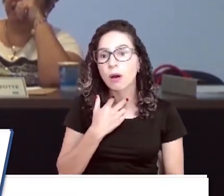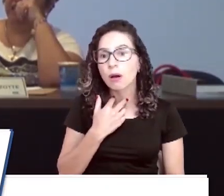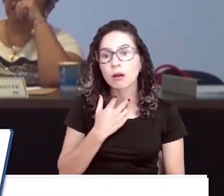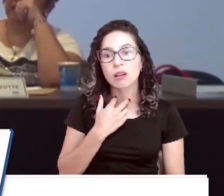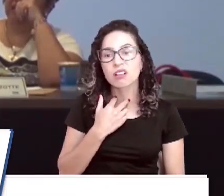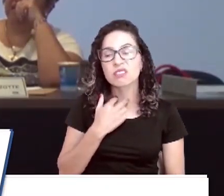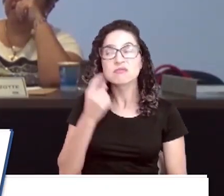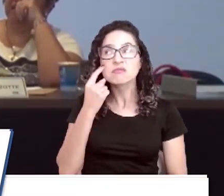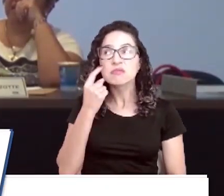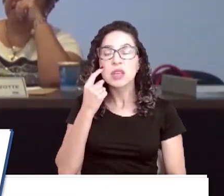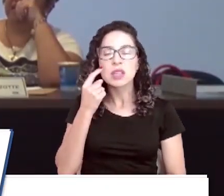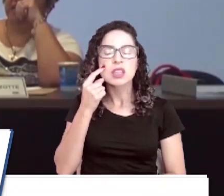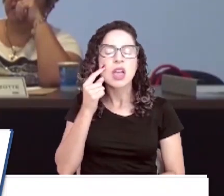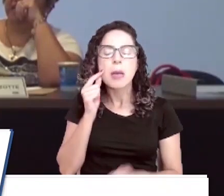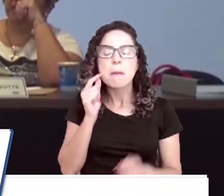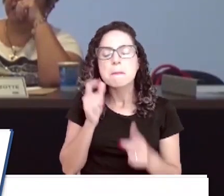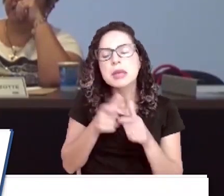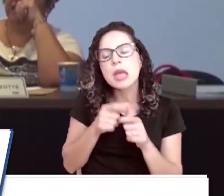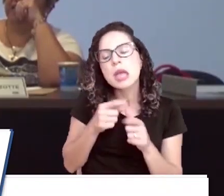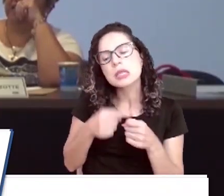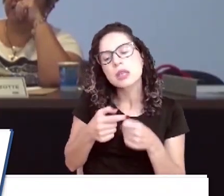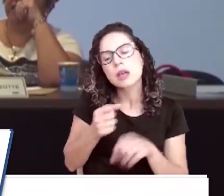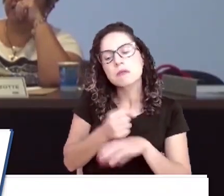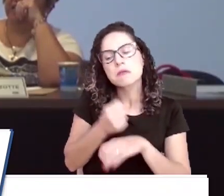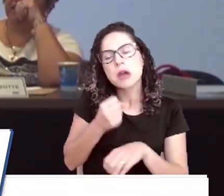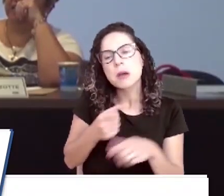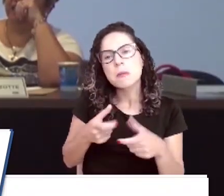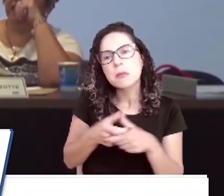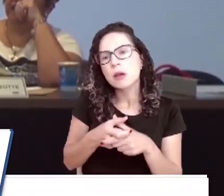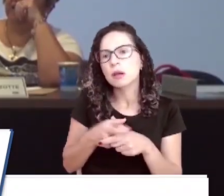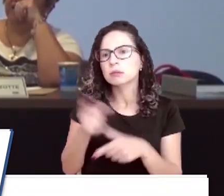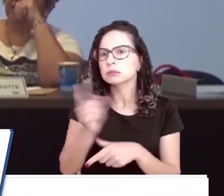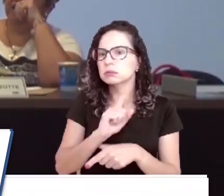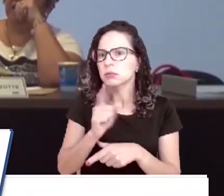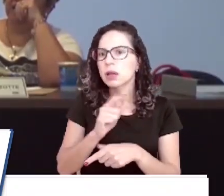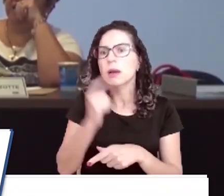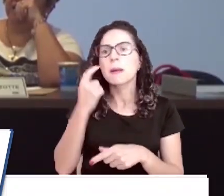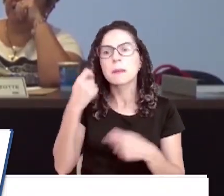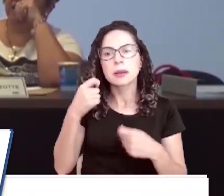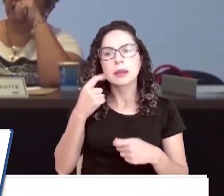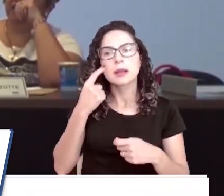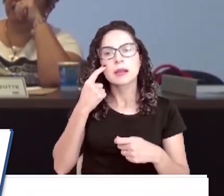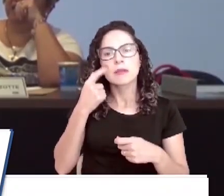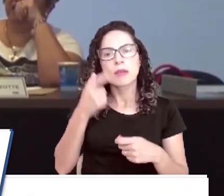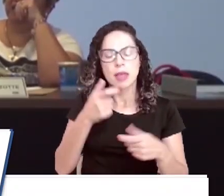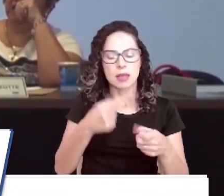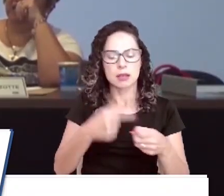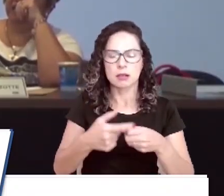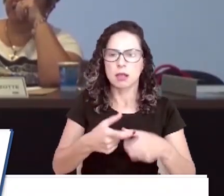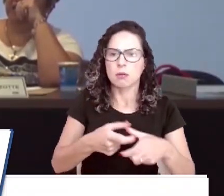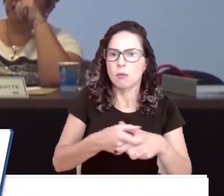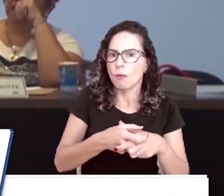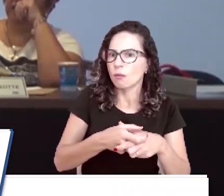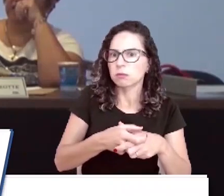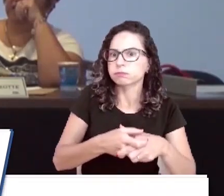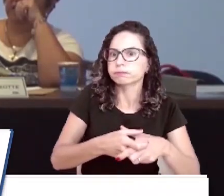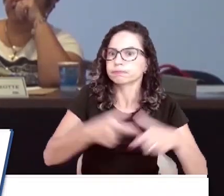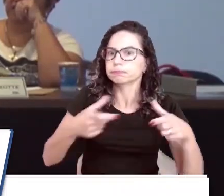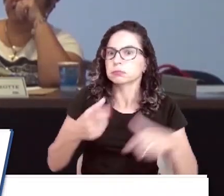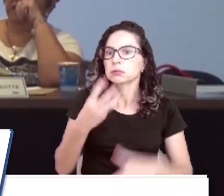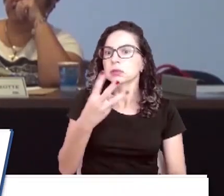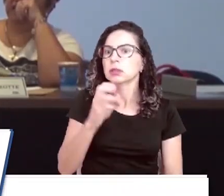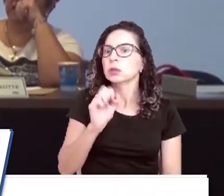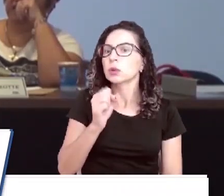pensamentos pequenos na nossa cidade. A nossa cidade não é uma província. É uma cidade de 380 mil